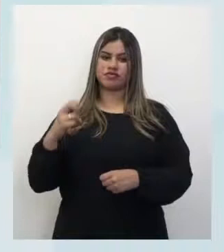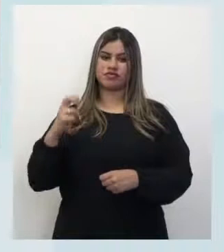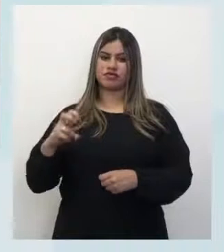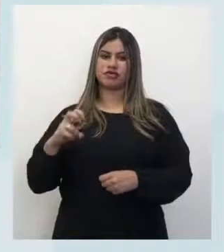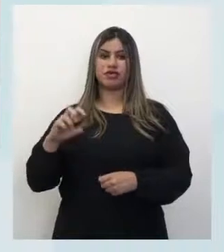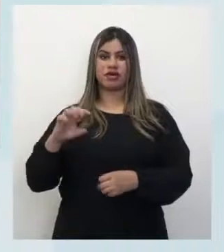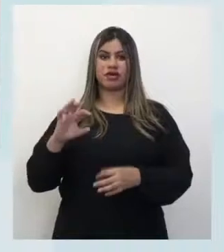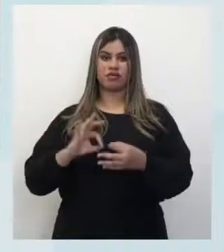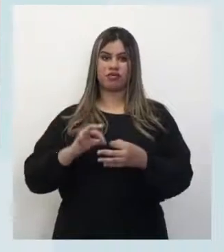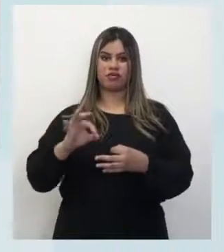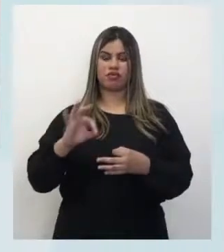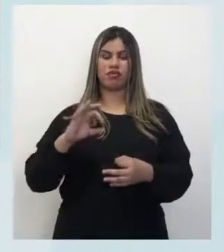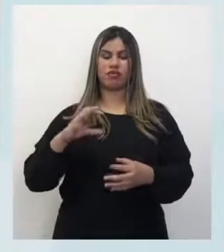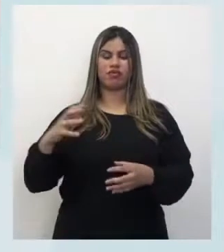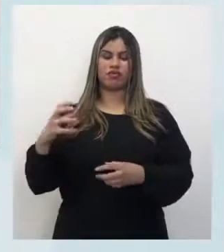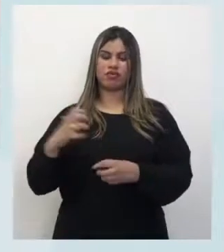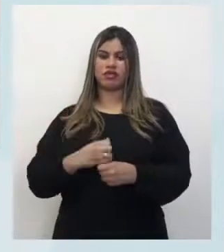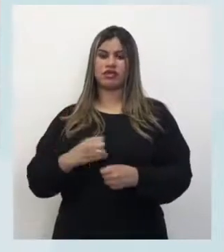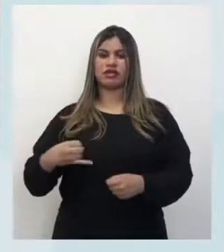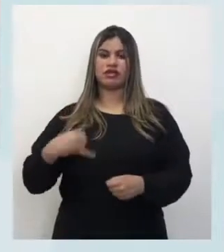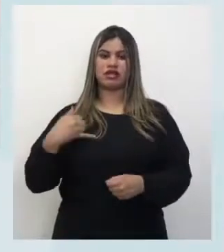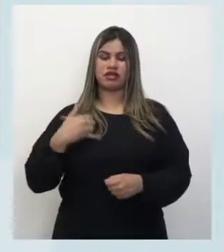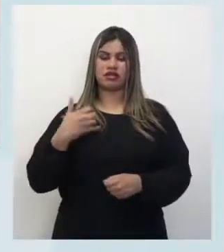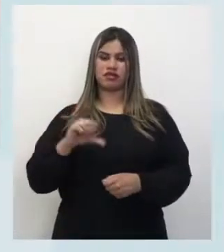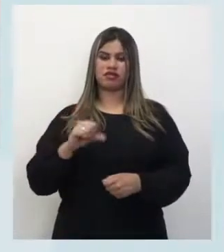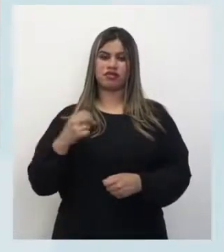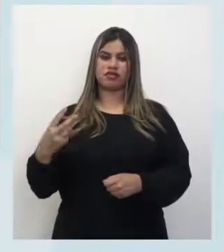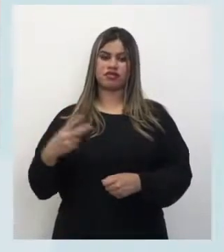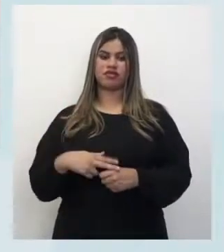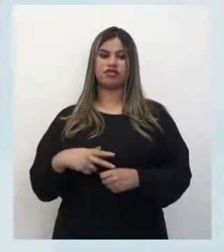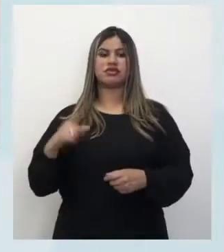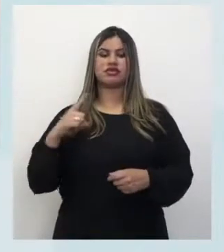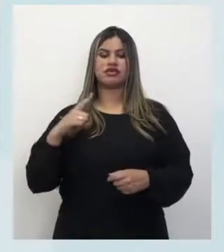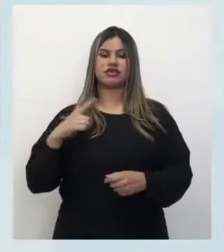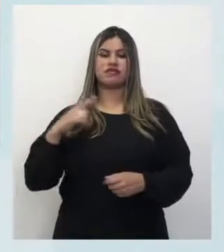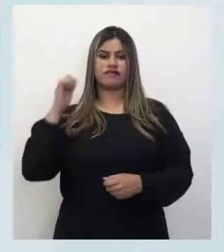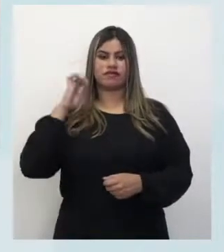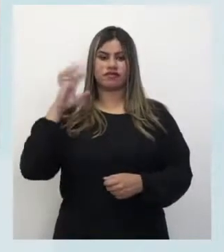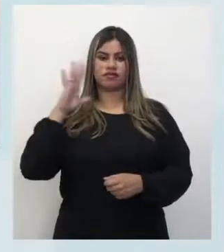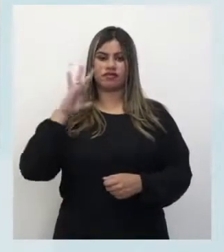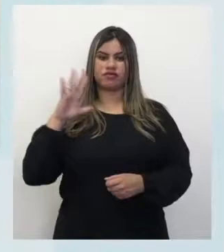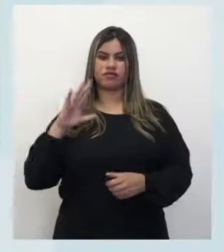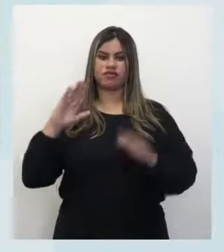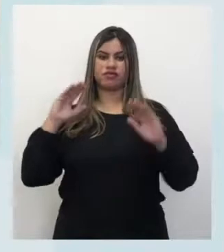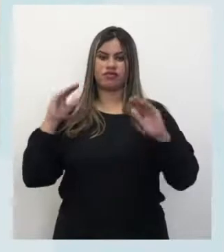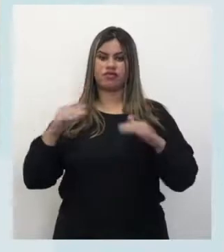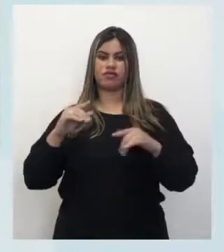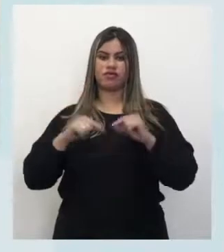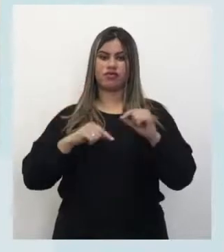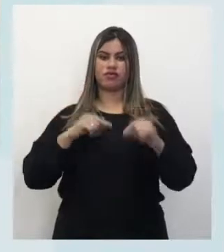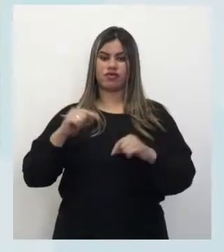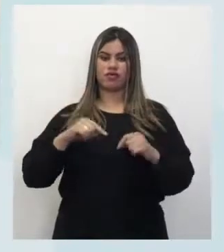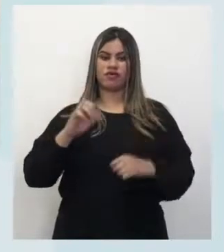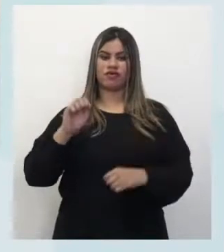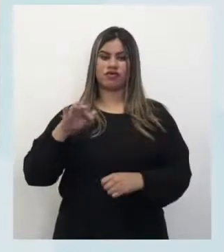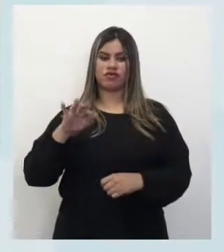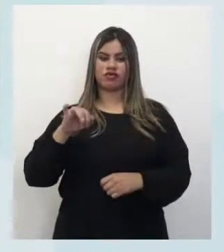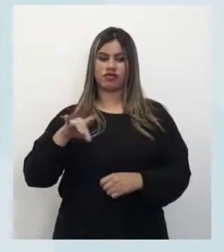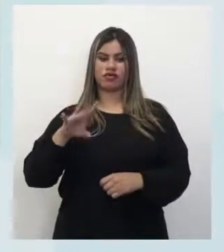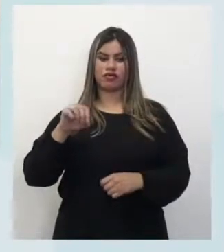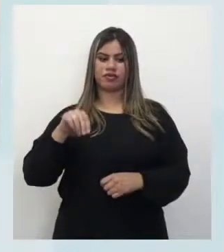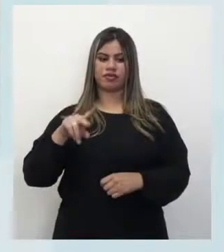100 anos, 92 anos. Produziu a sua filosofia principalmente nas áreas da fenomenologia,